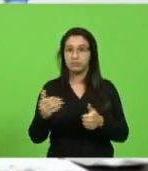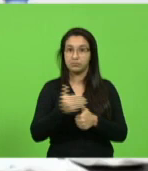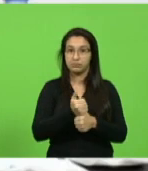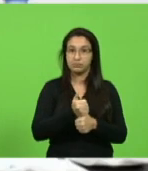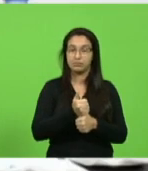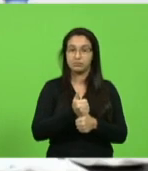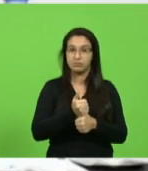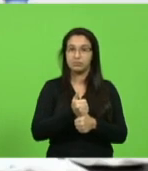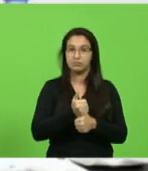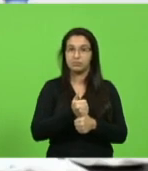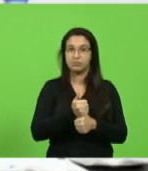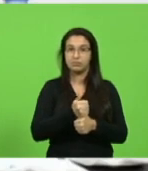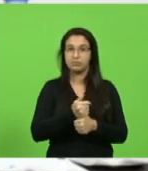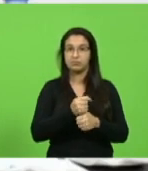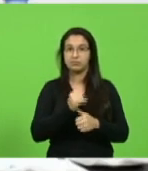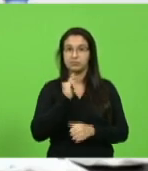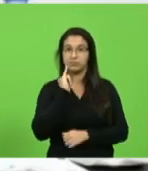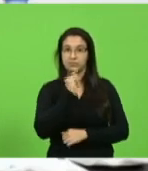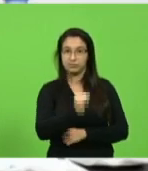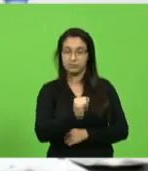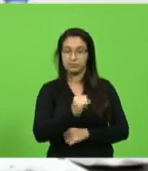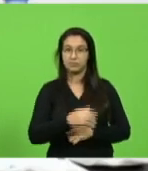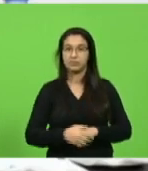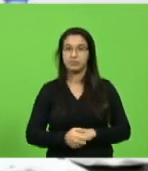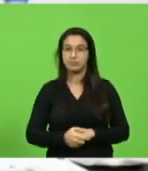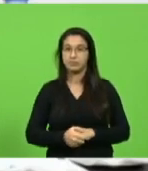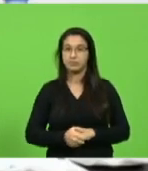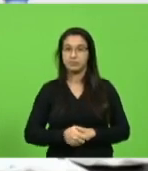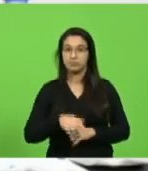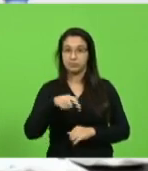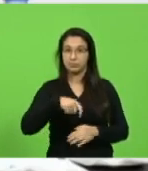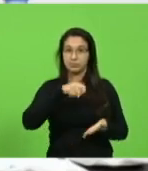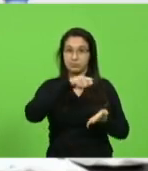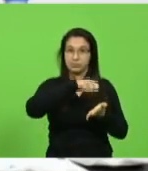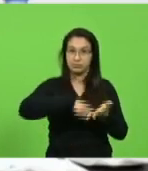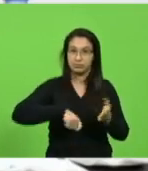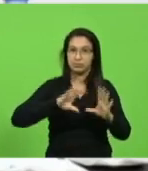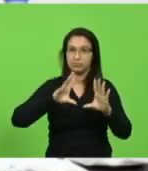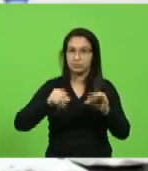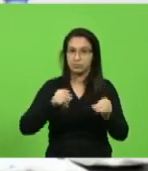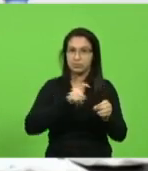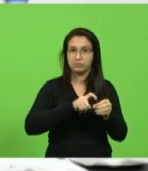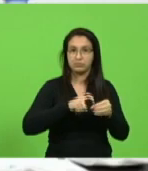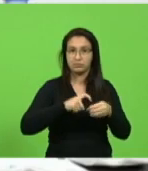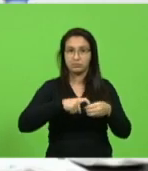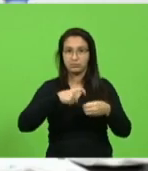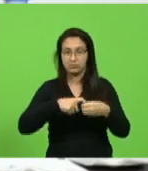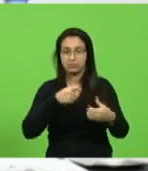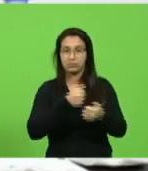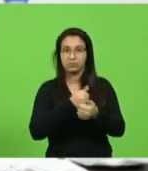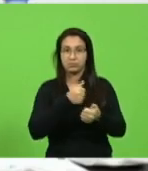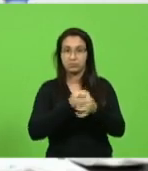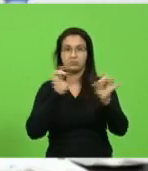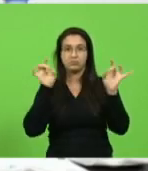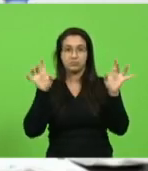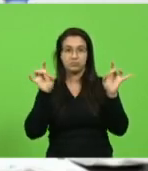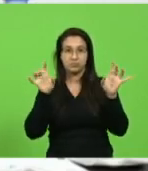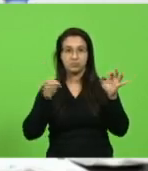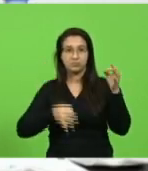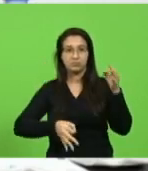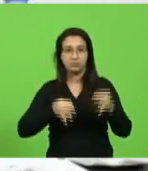esta sentença se esta sentença será assinada por todos os membros deste tribunal especial de julgamento